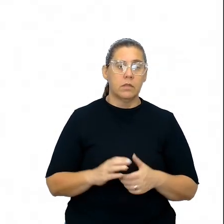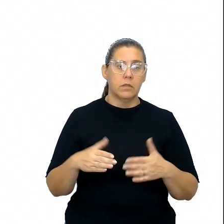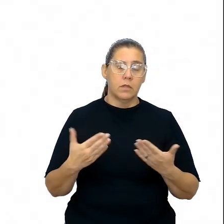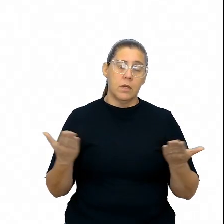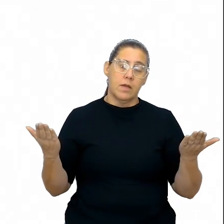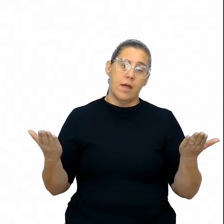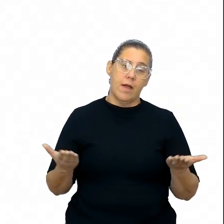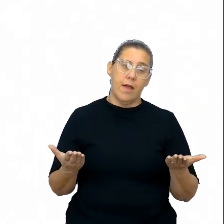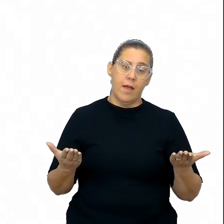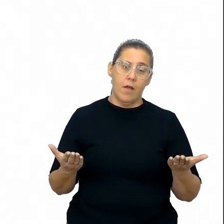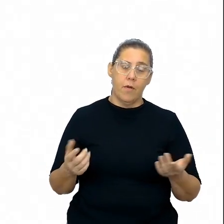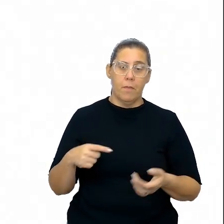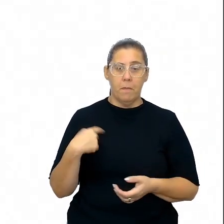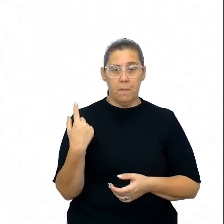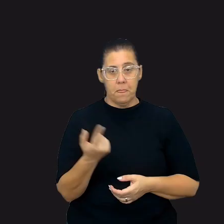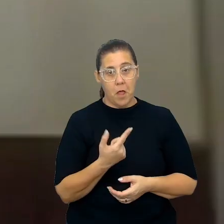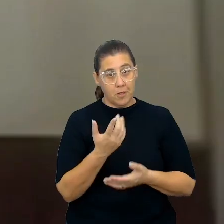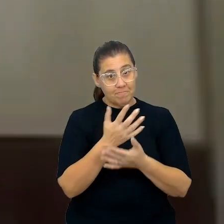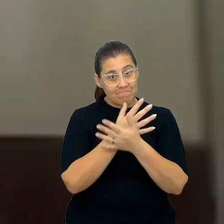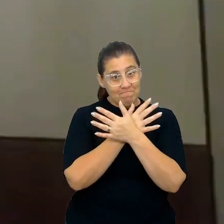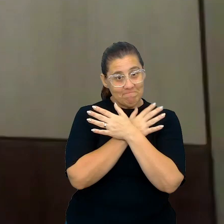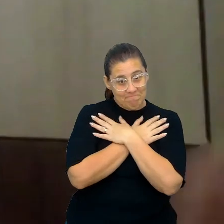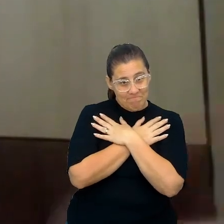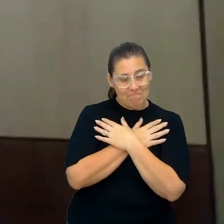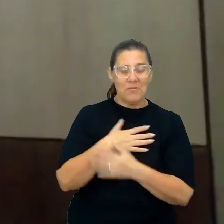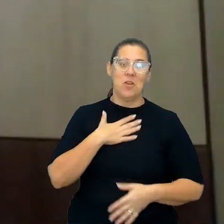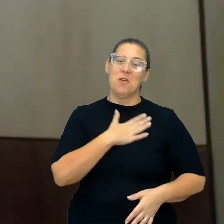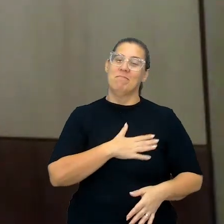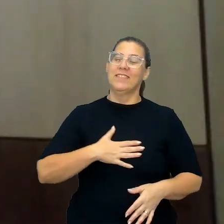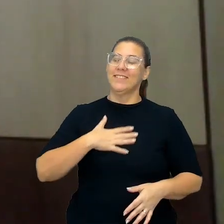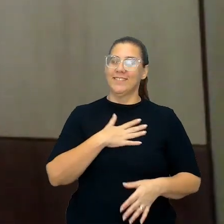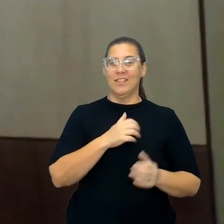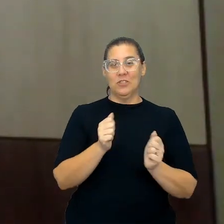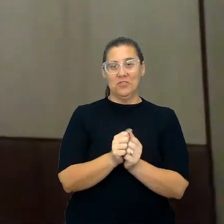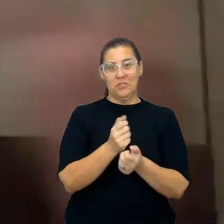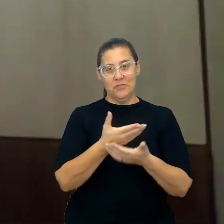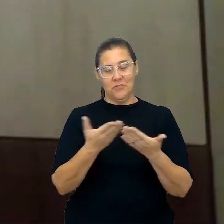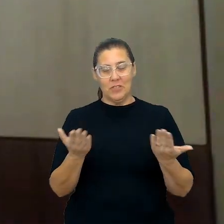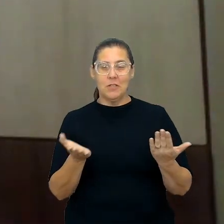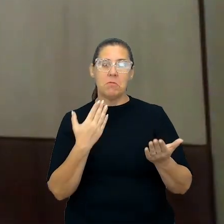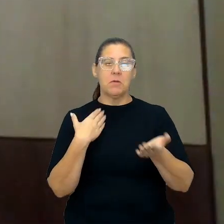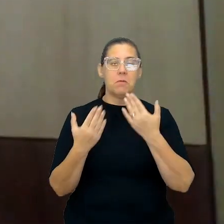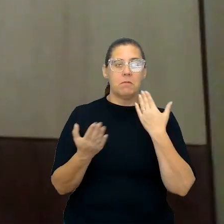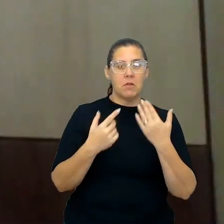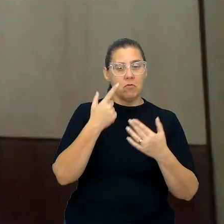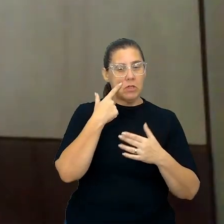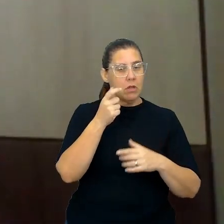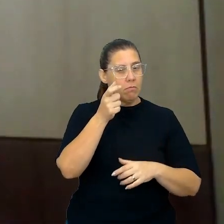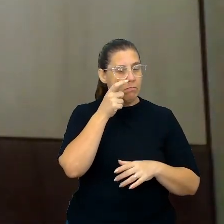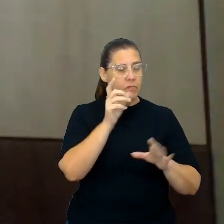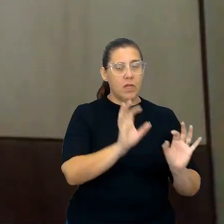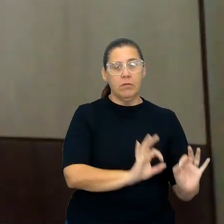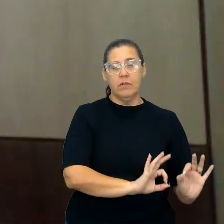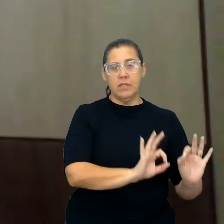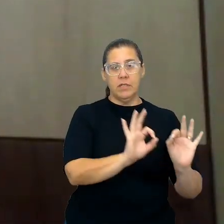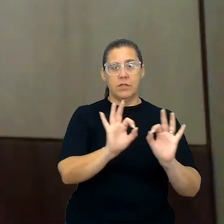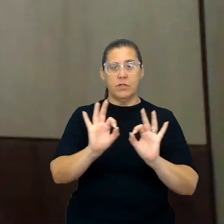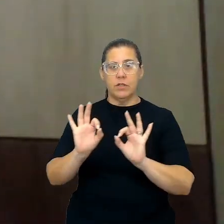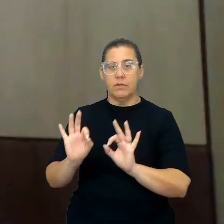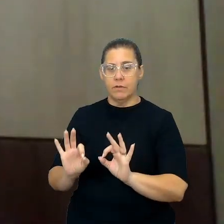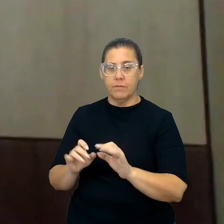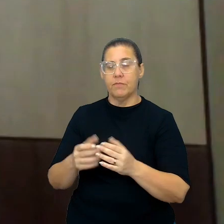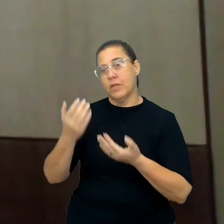deixo para vocês o nosso abraço, né? É um prazer realmente conversar com vocês, saberem que vocês assistem a nossa formação. A